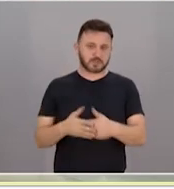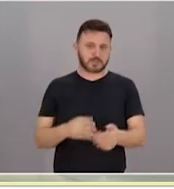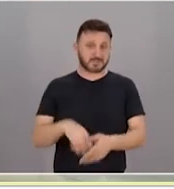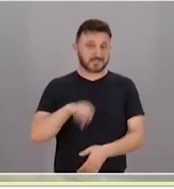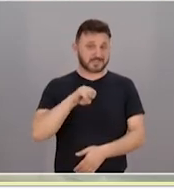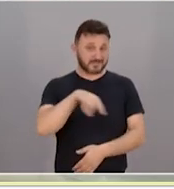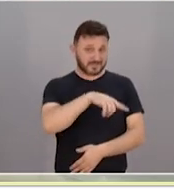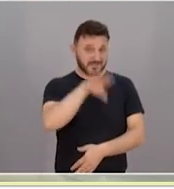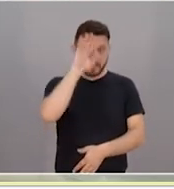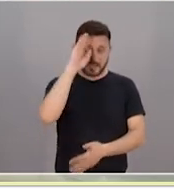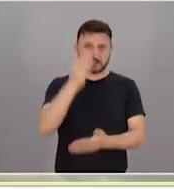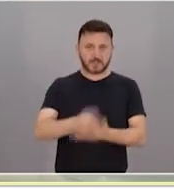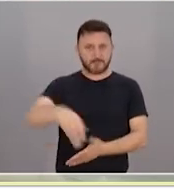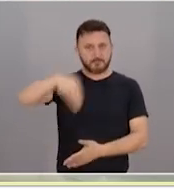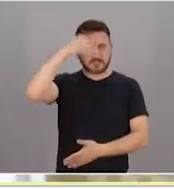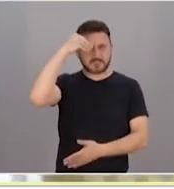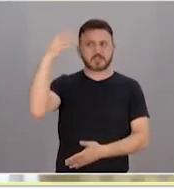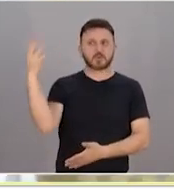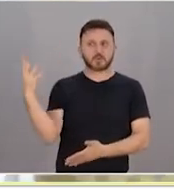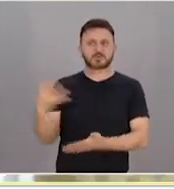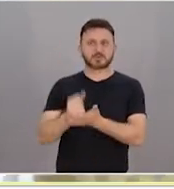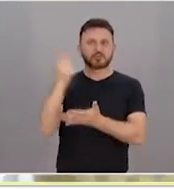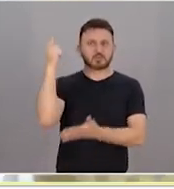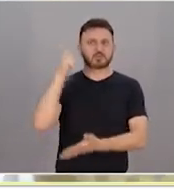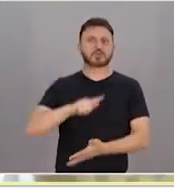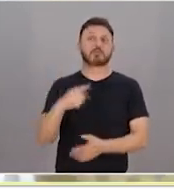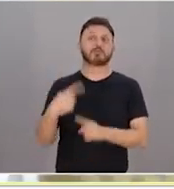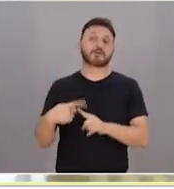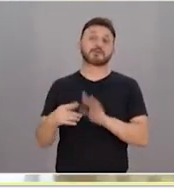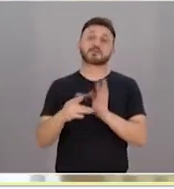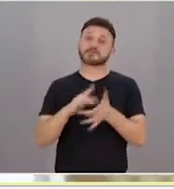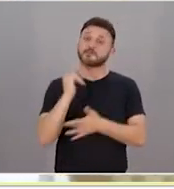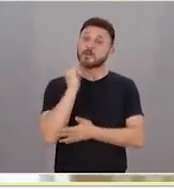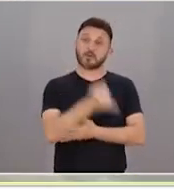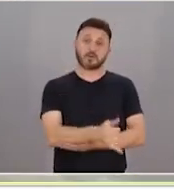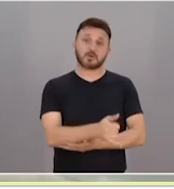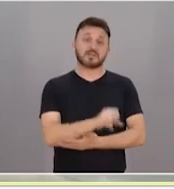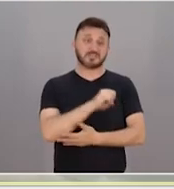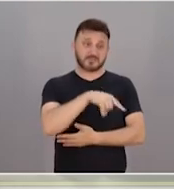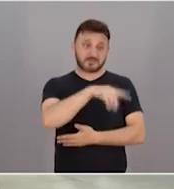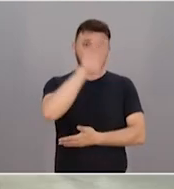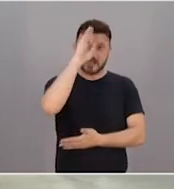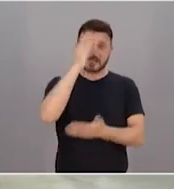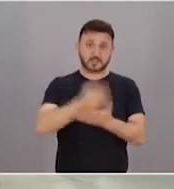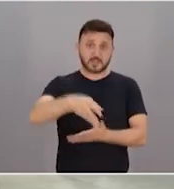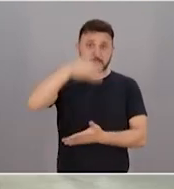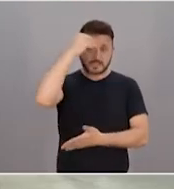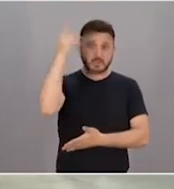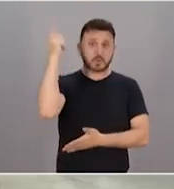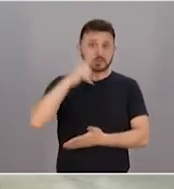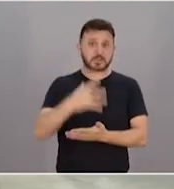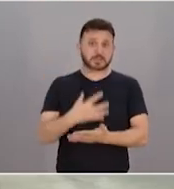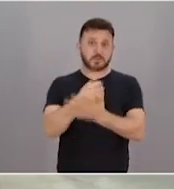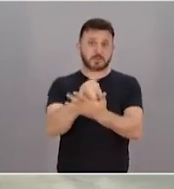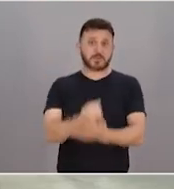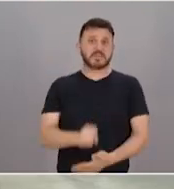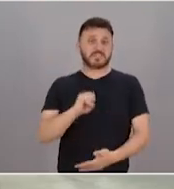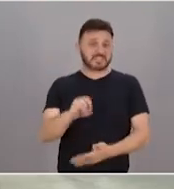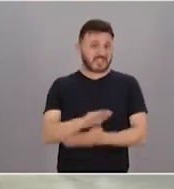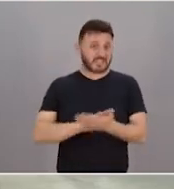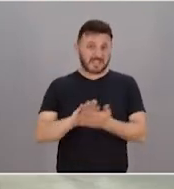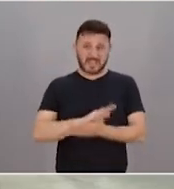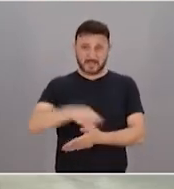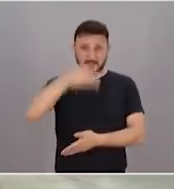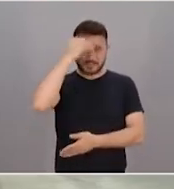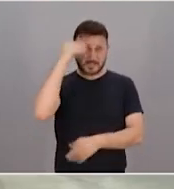crer e for batizado será salvo, quem não crer será condenado. Isso a gente tem que ter claro,